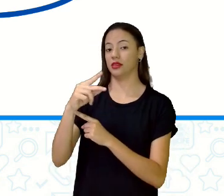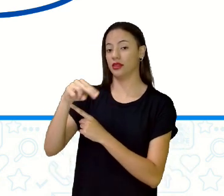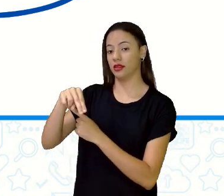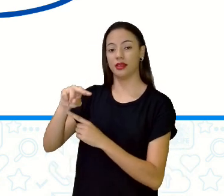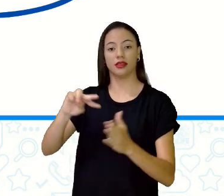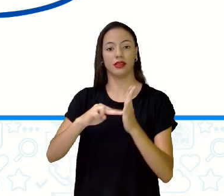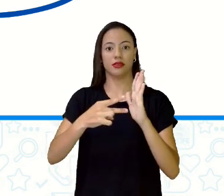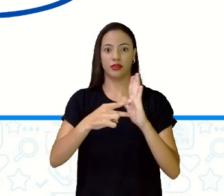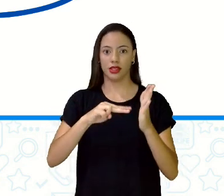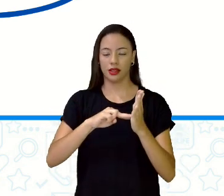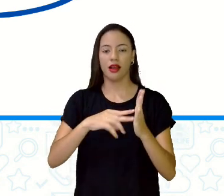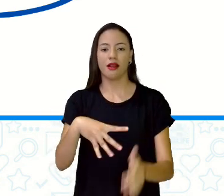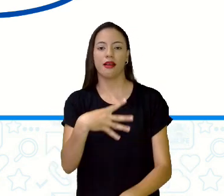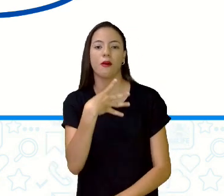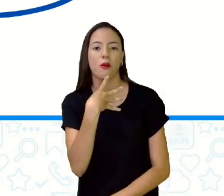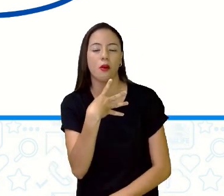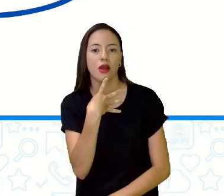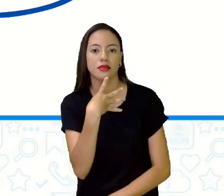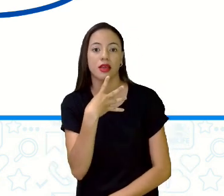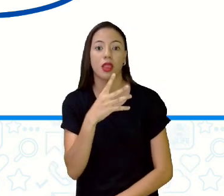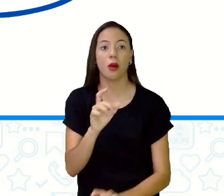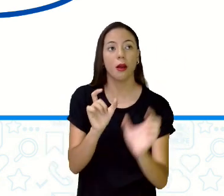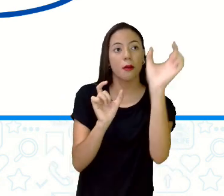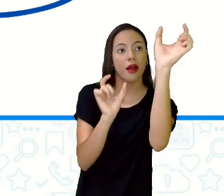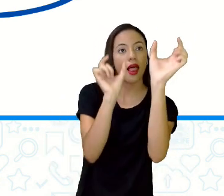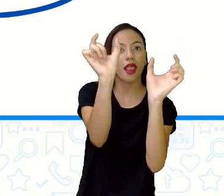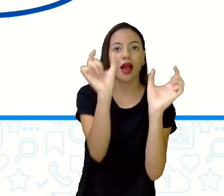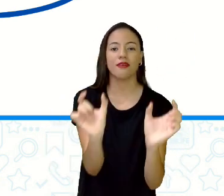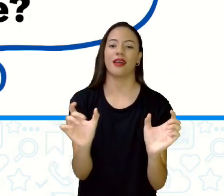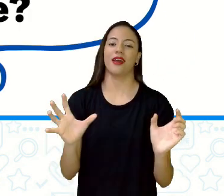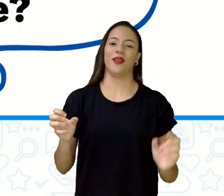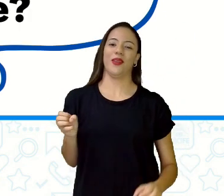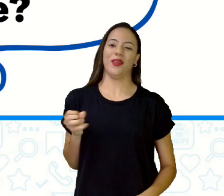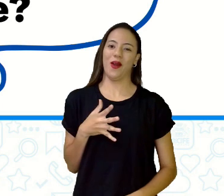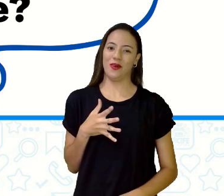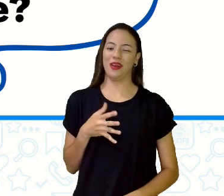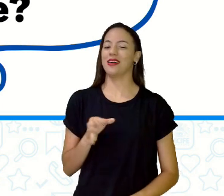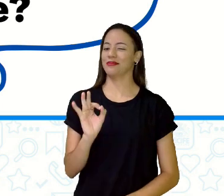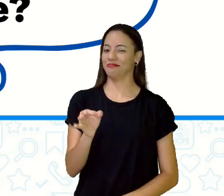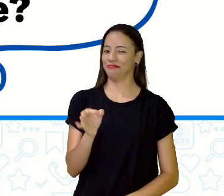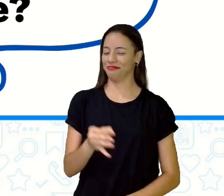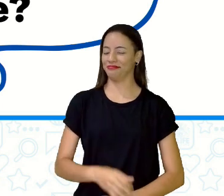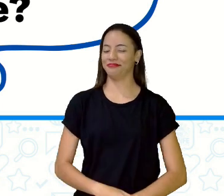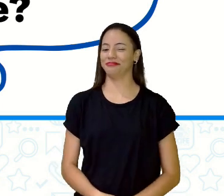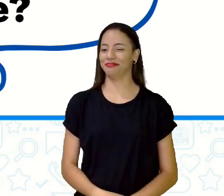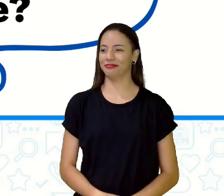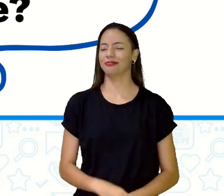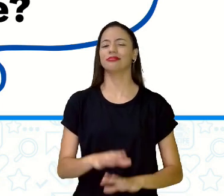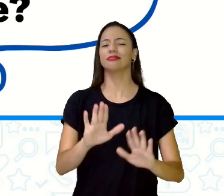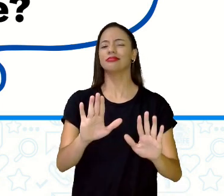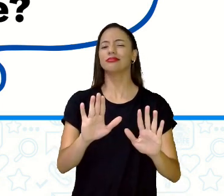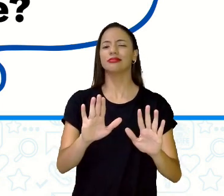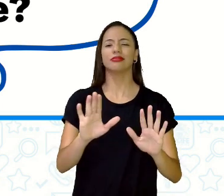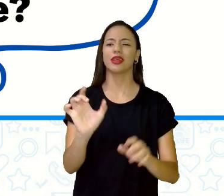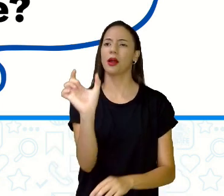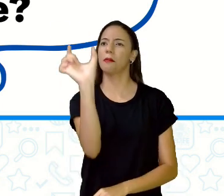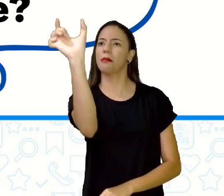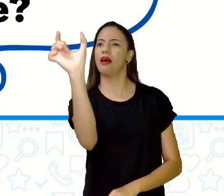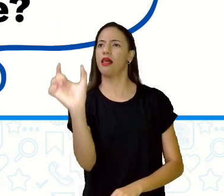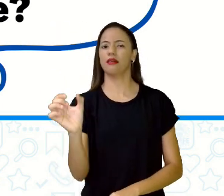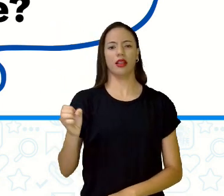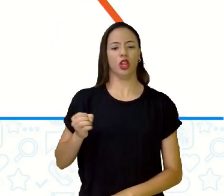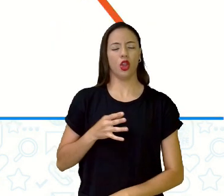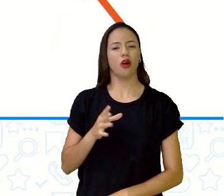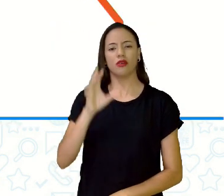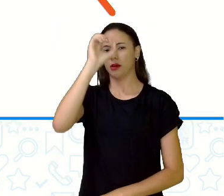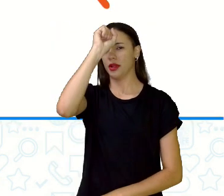significa conhecendo palavras novas. Isso mesmo. E aí, qual será a palavrinha nova que